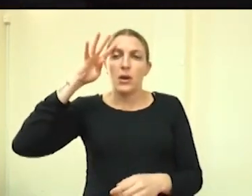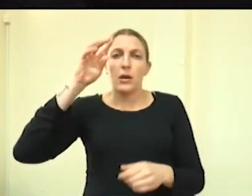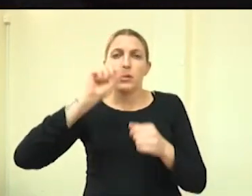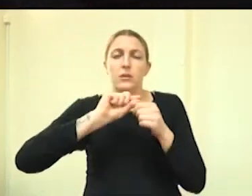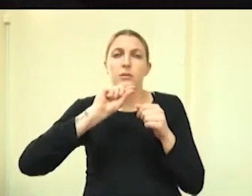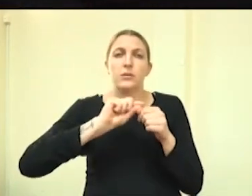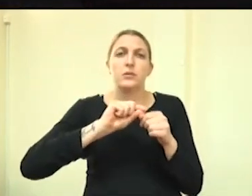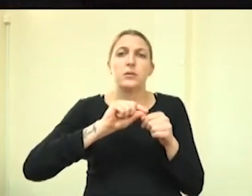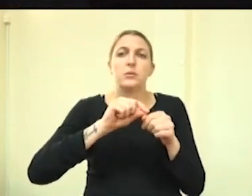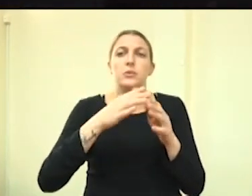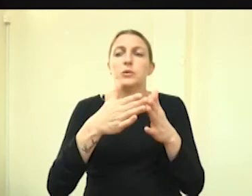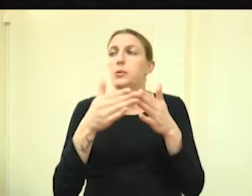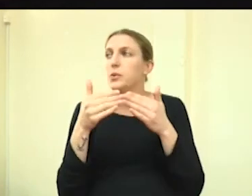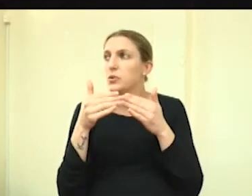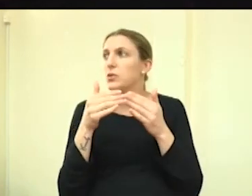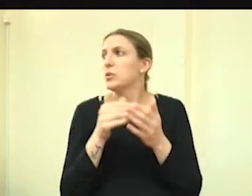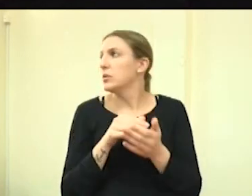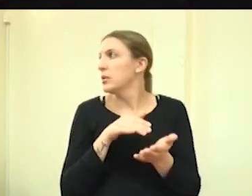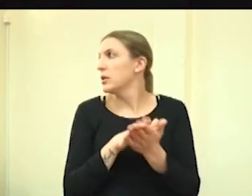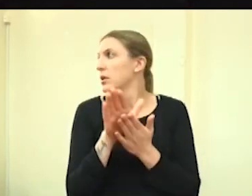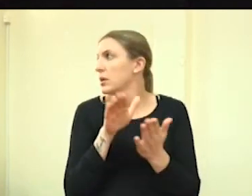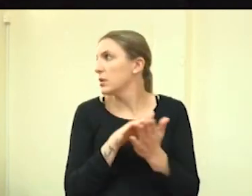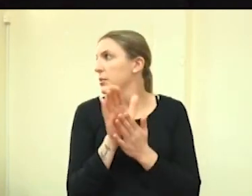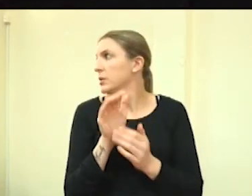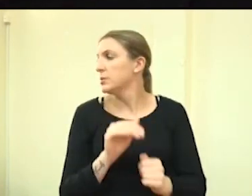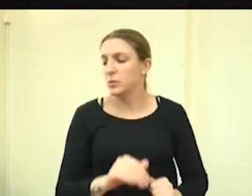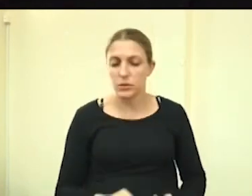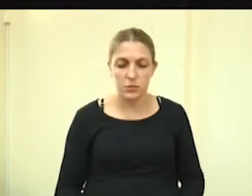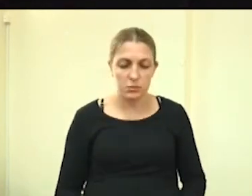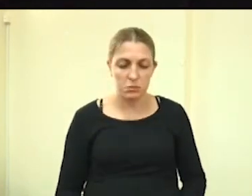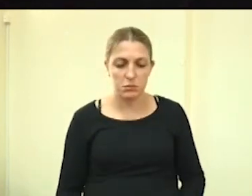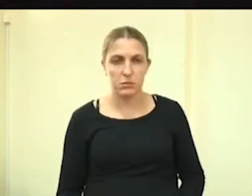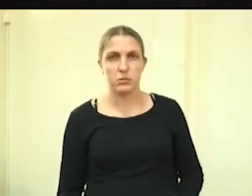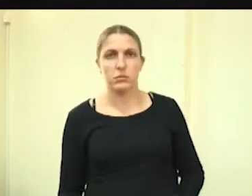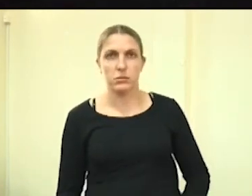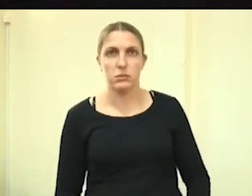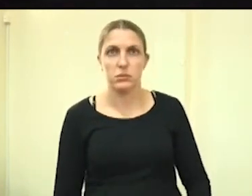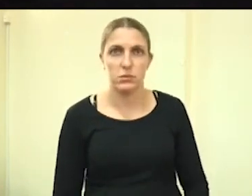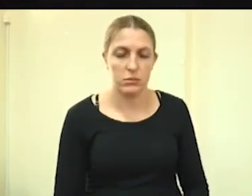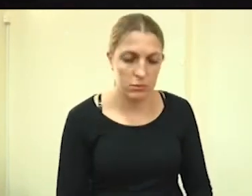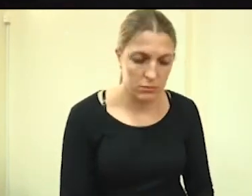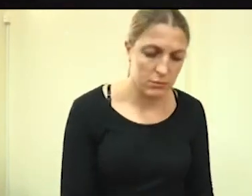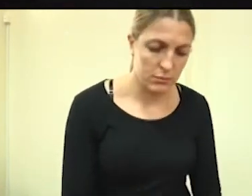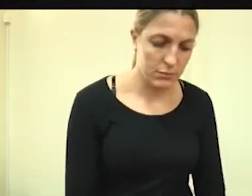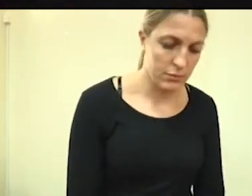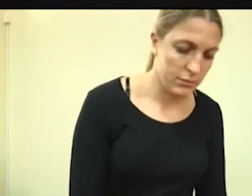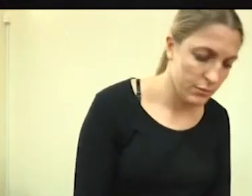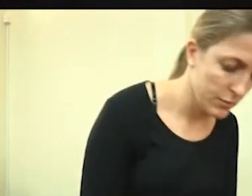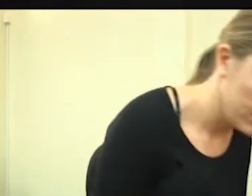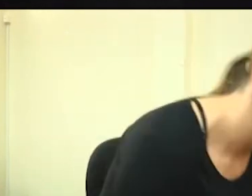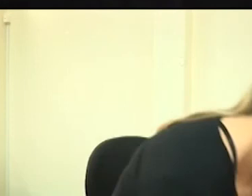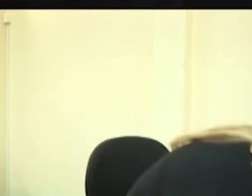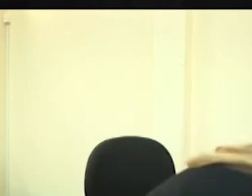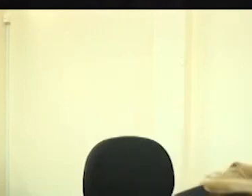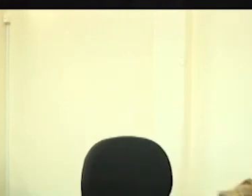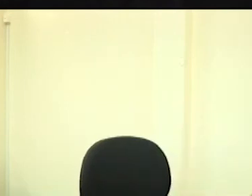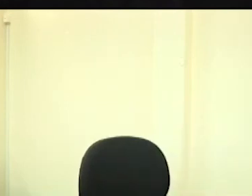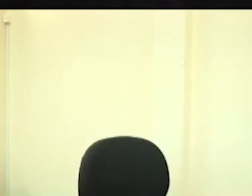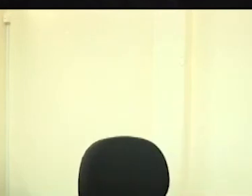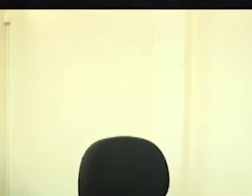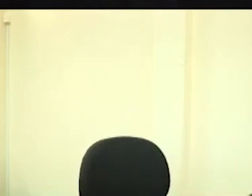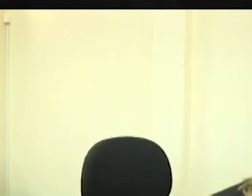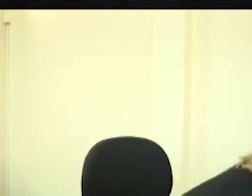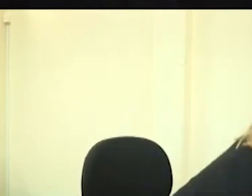é de interesse de todos. Nós temos 4 colegas inscritos no expediente político e acho